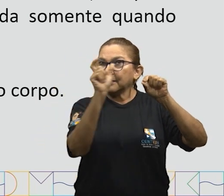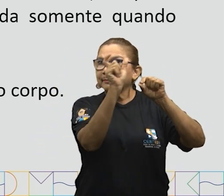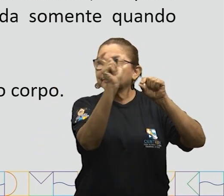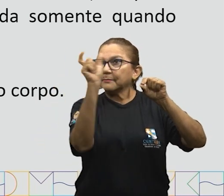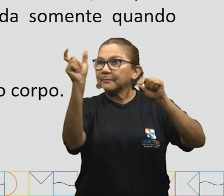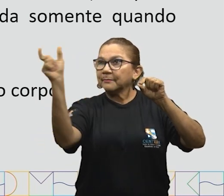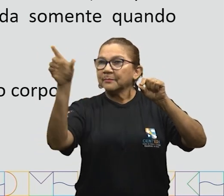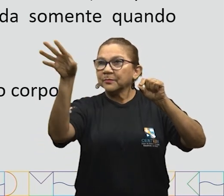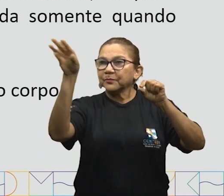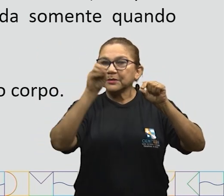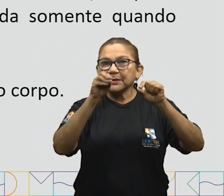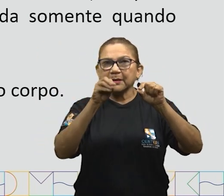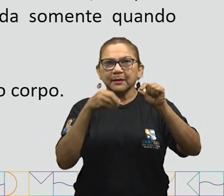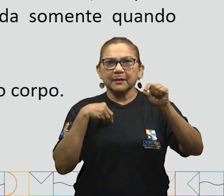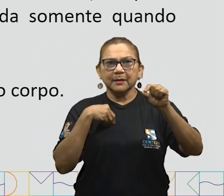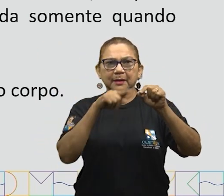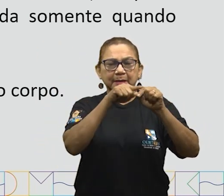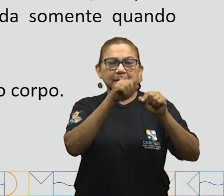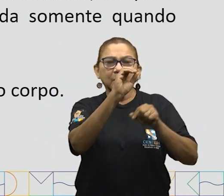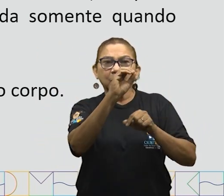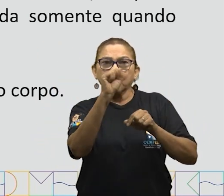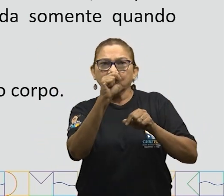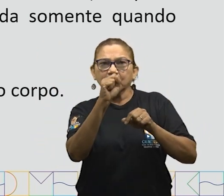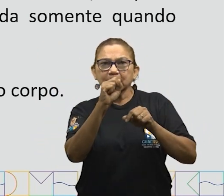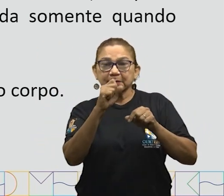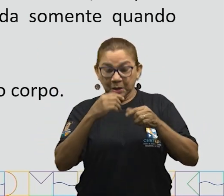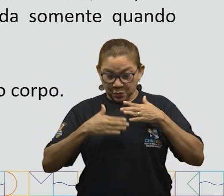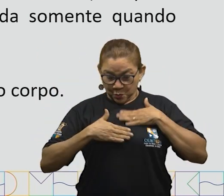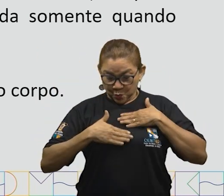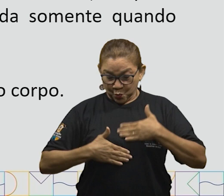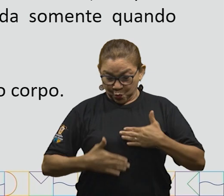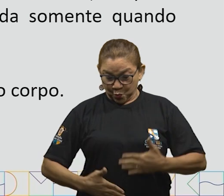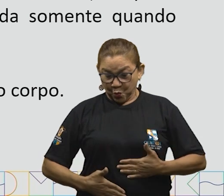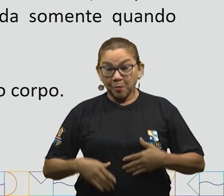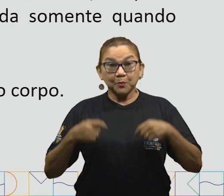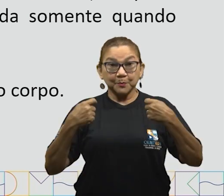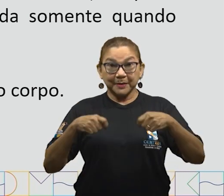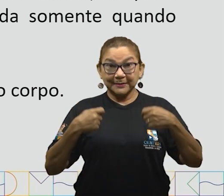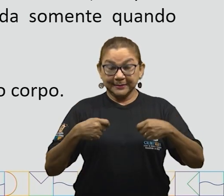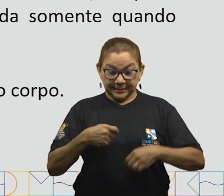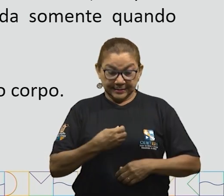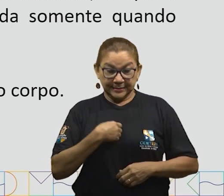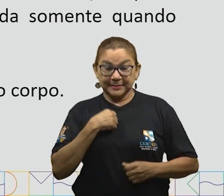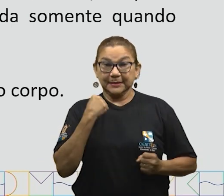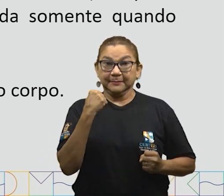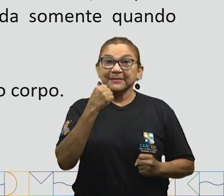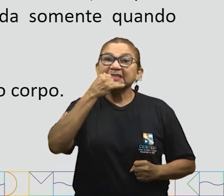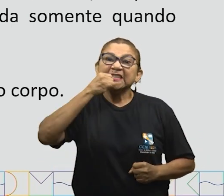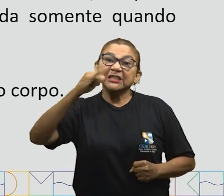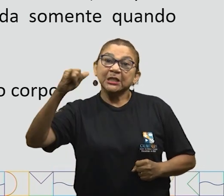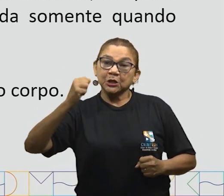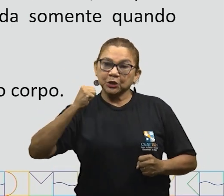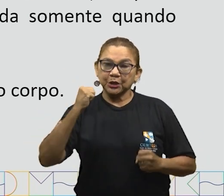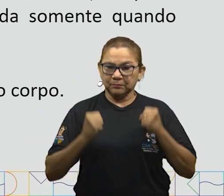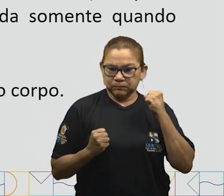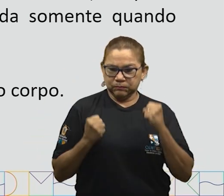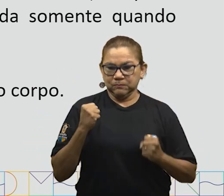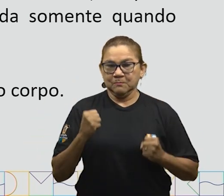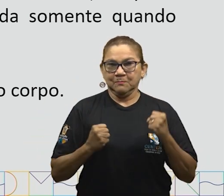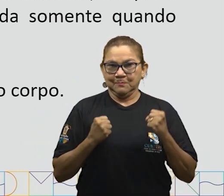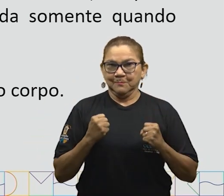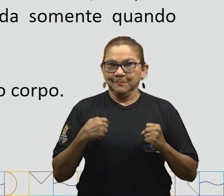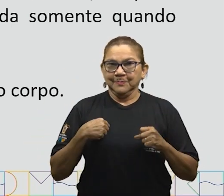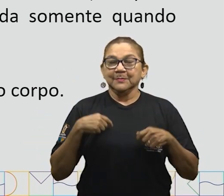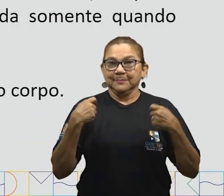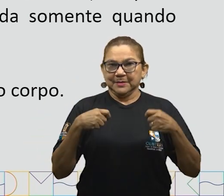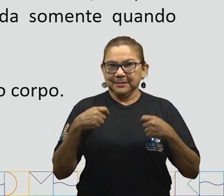se manter vivo, o corpo precisa de energia. Essa energia é obtida através de nutrientes e do gás